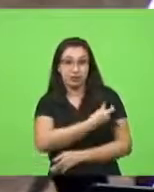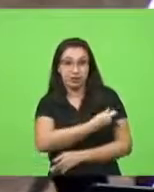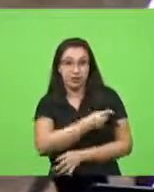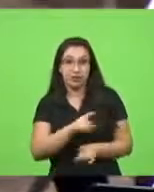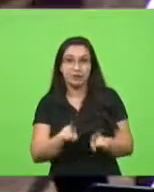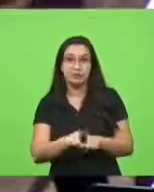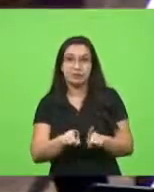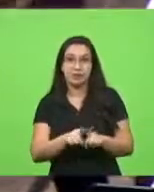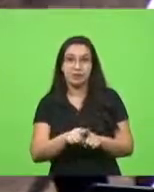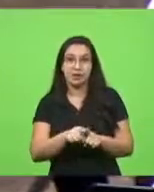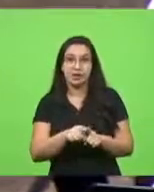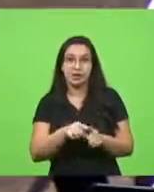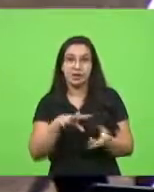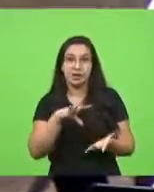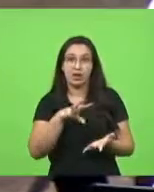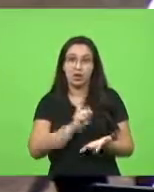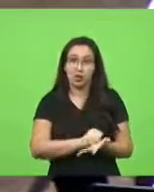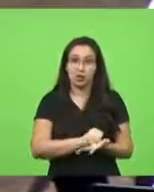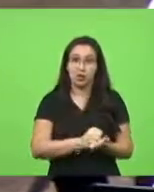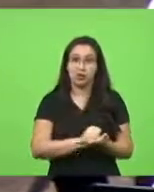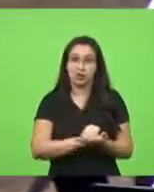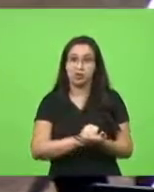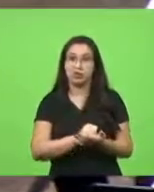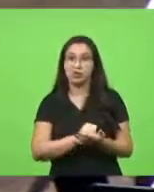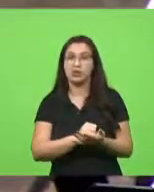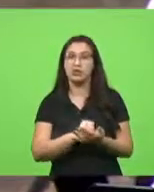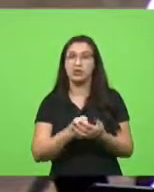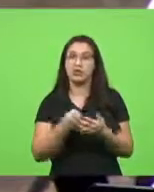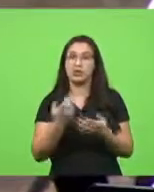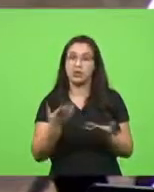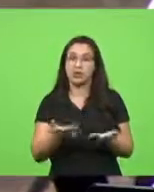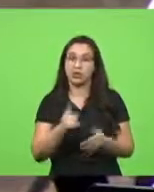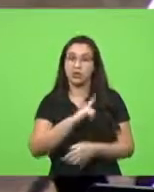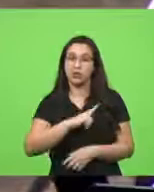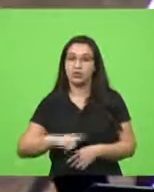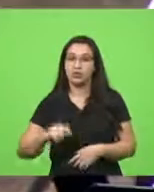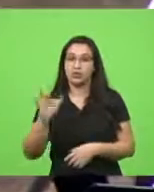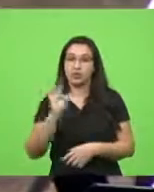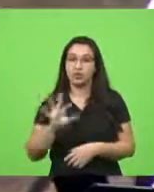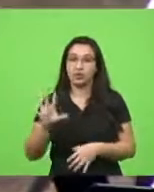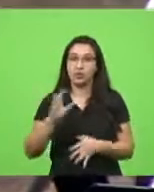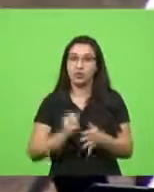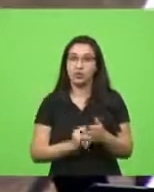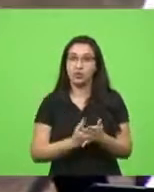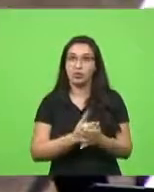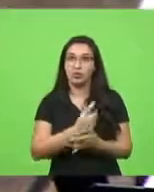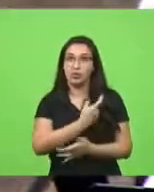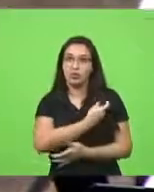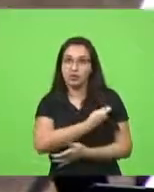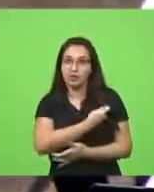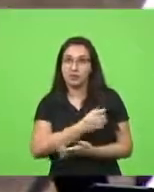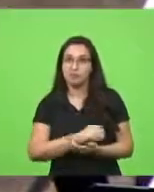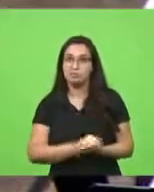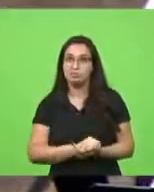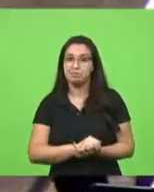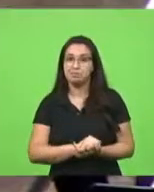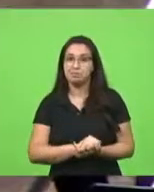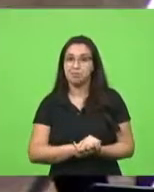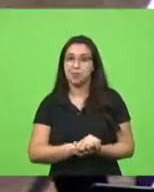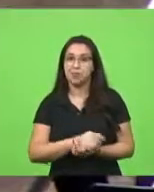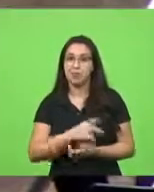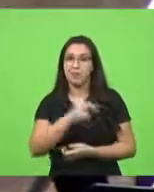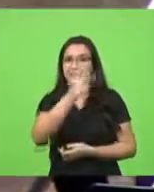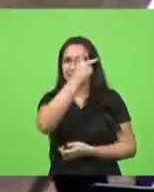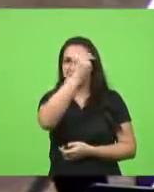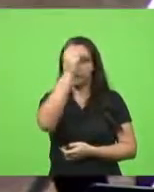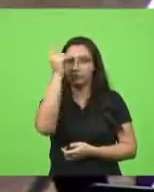foram firmados pelo governo federal para a compra de vacinas. Talvez os prefeitos, os governadores, não